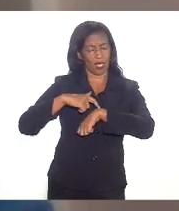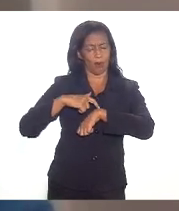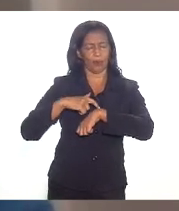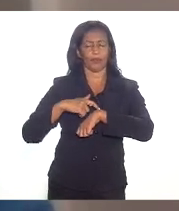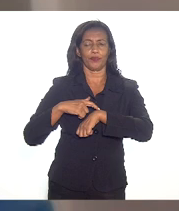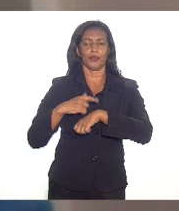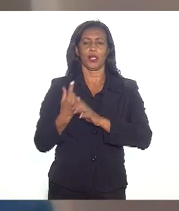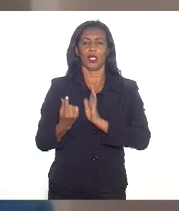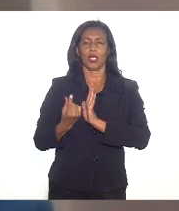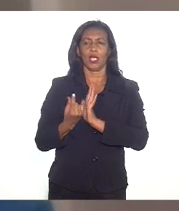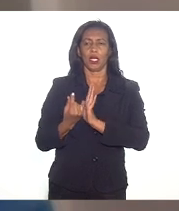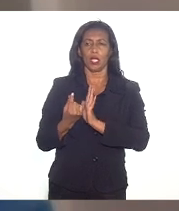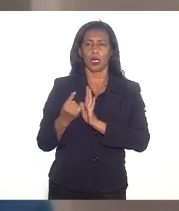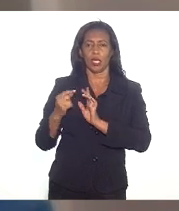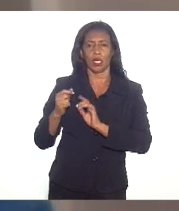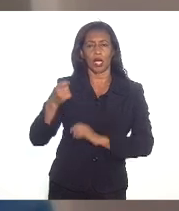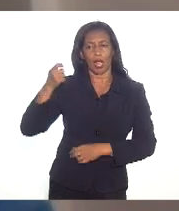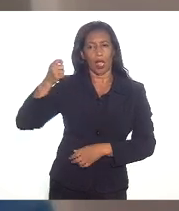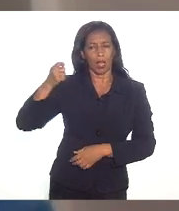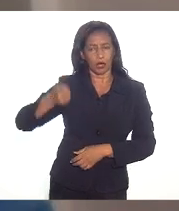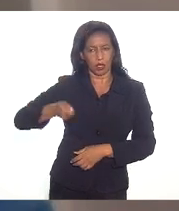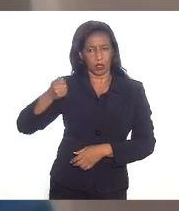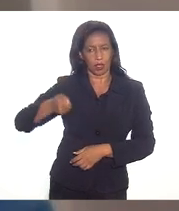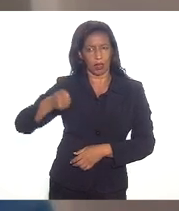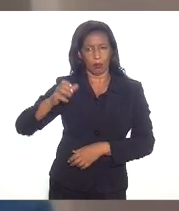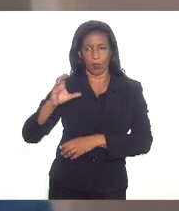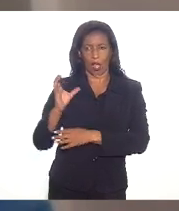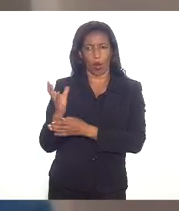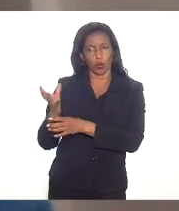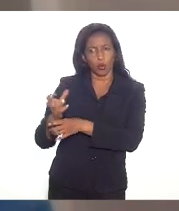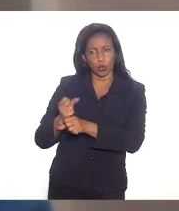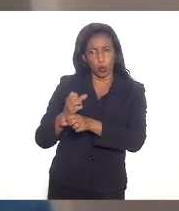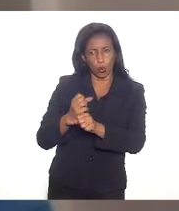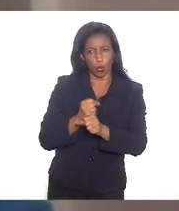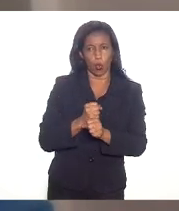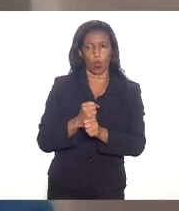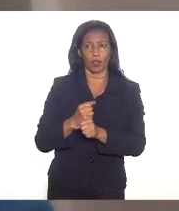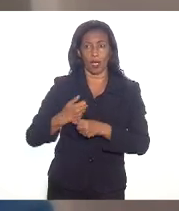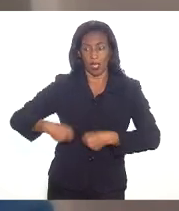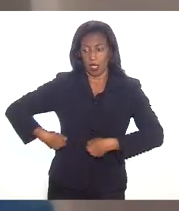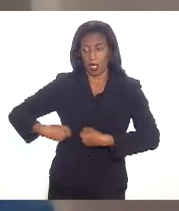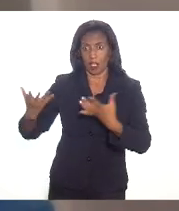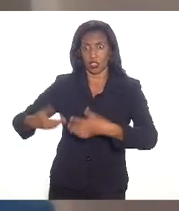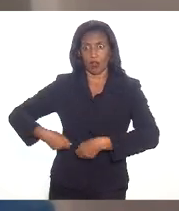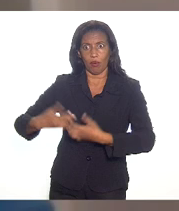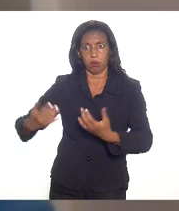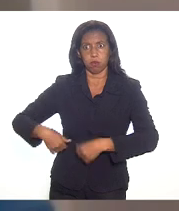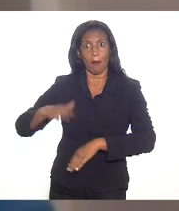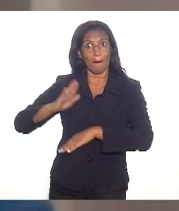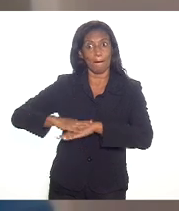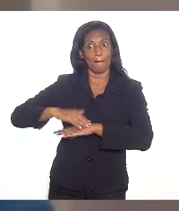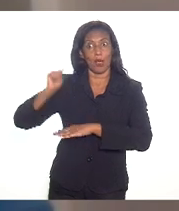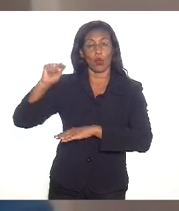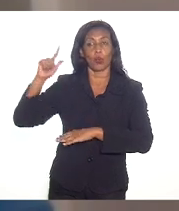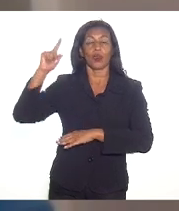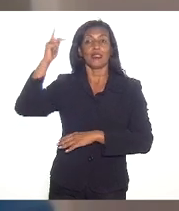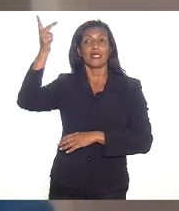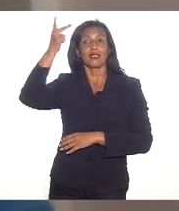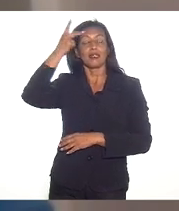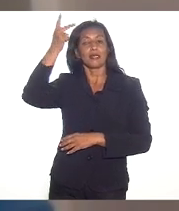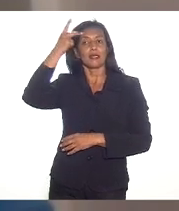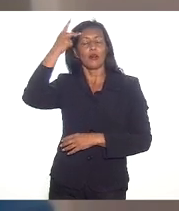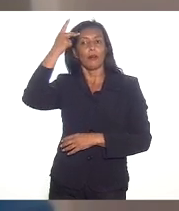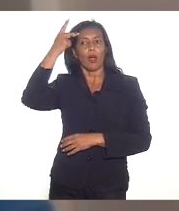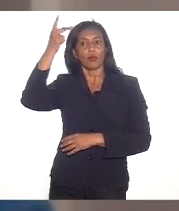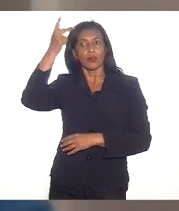do Estado do Rio de Janeiro, até uns 4, 5 anos atrás, ele gastava mais do que o de São Paulo. São Paulo tem uma receita